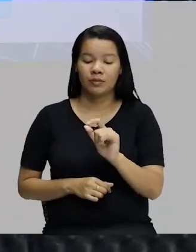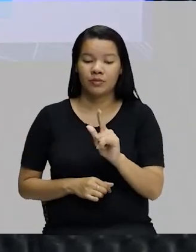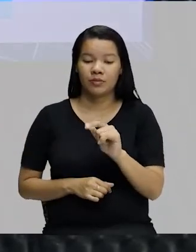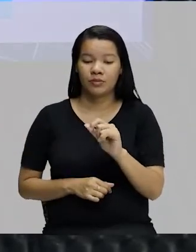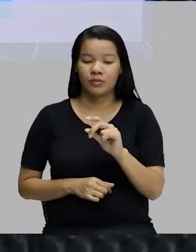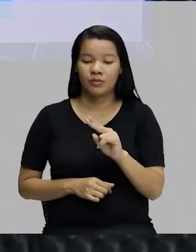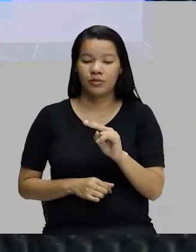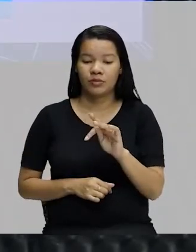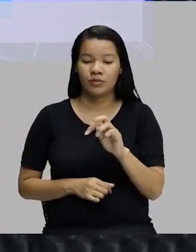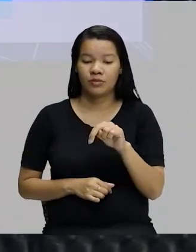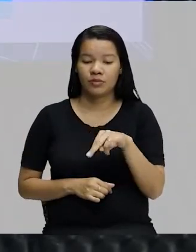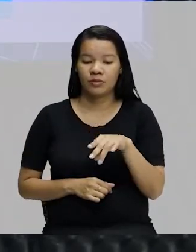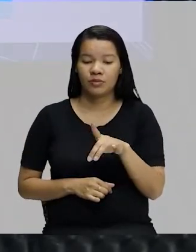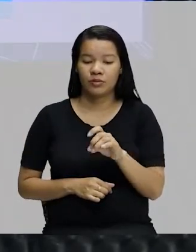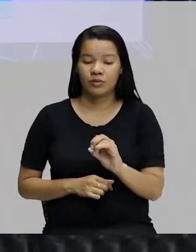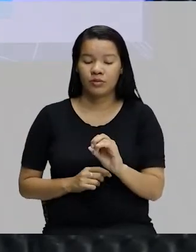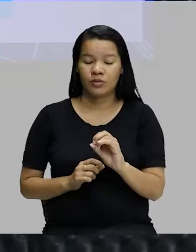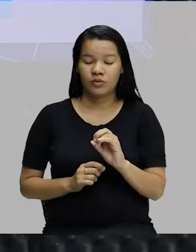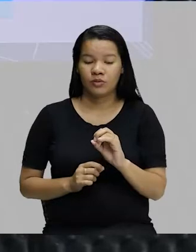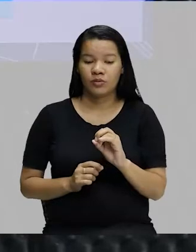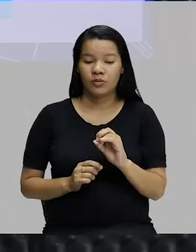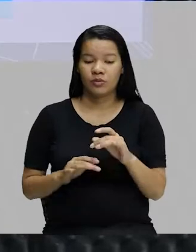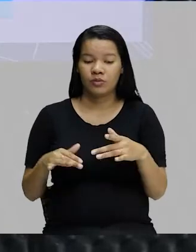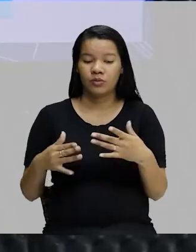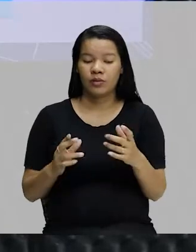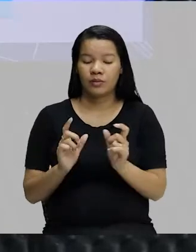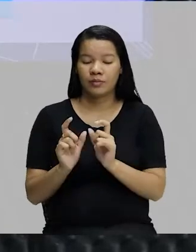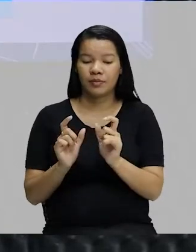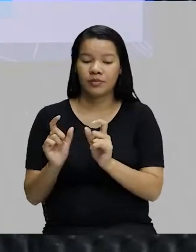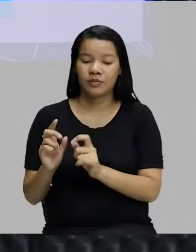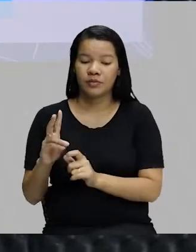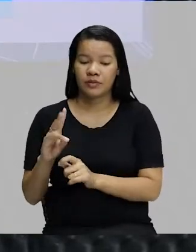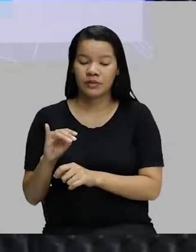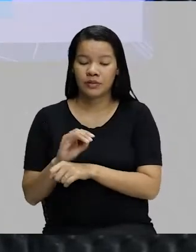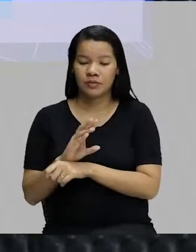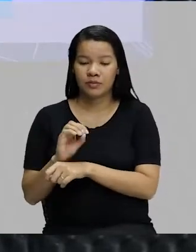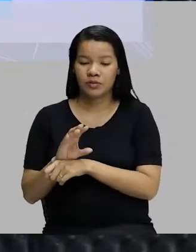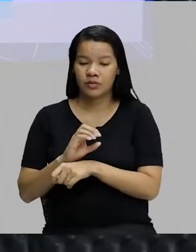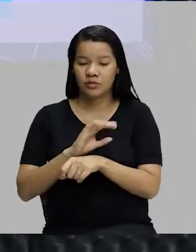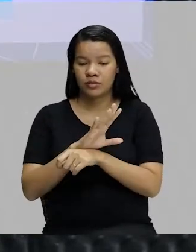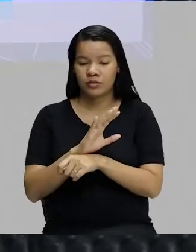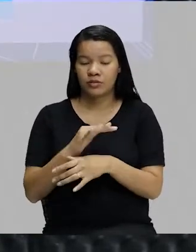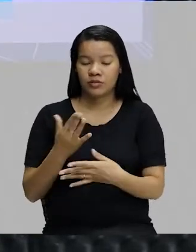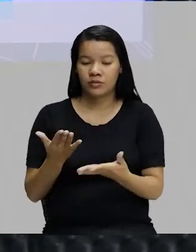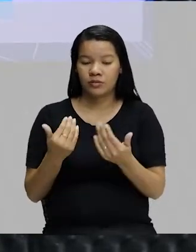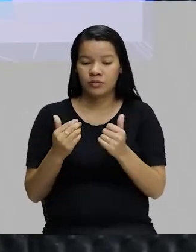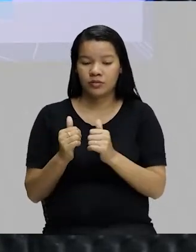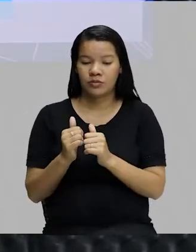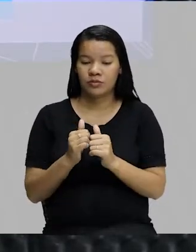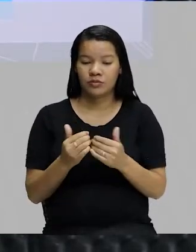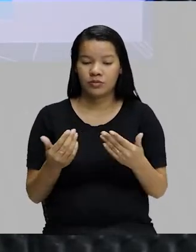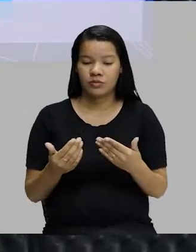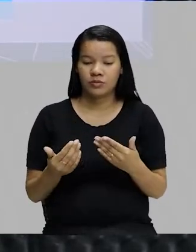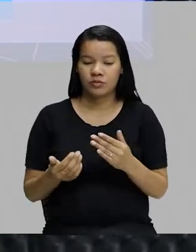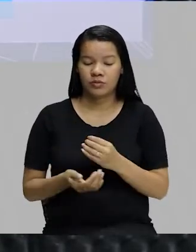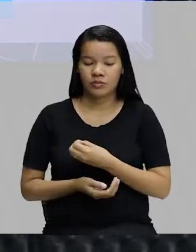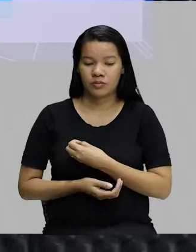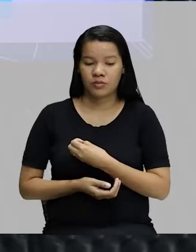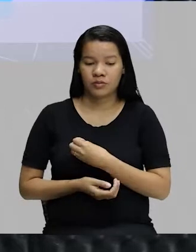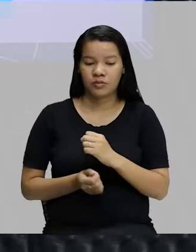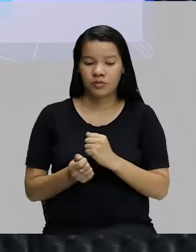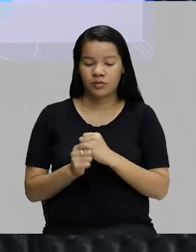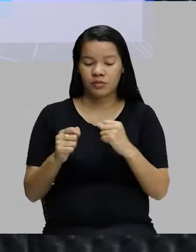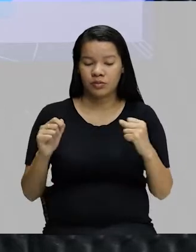No plutônio. Então, que partícula ela foi emitida? Então, vamos lá. O número atômico